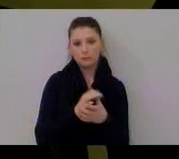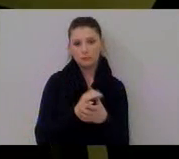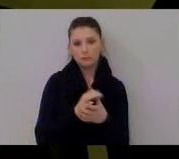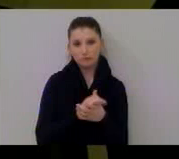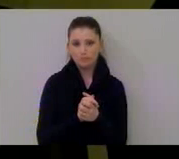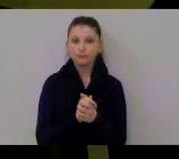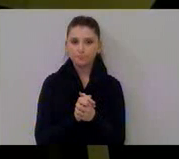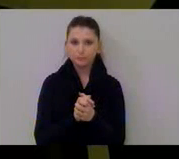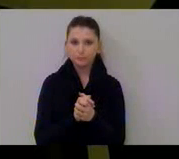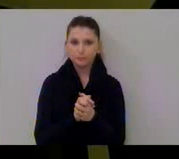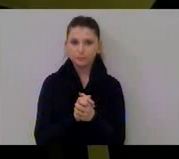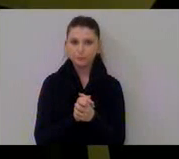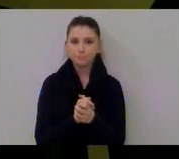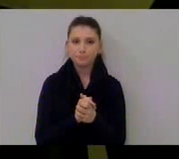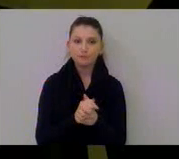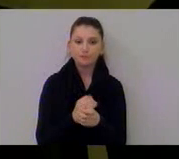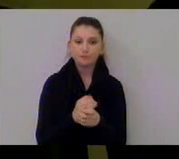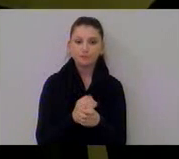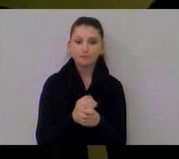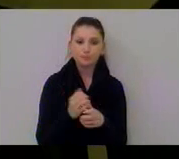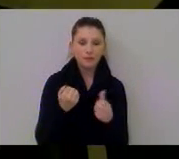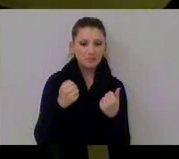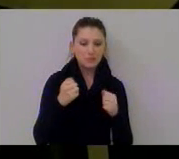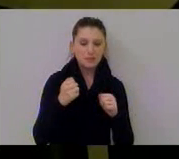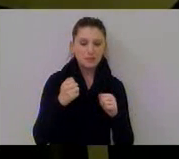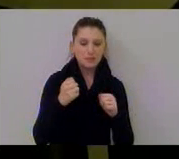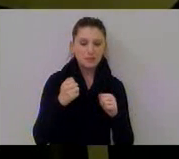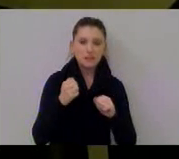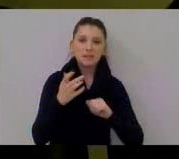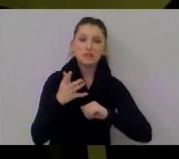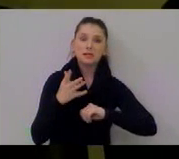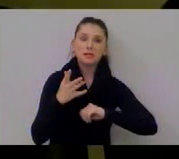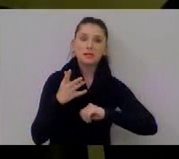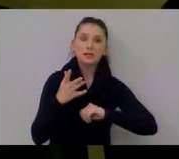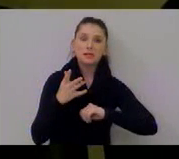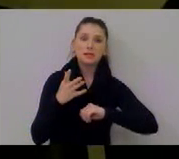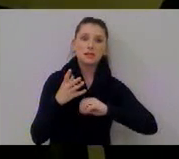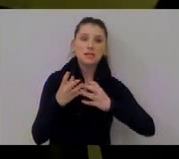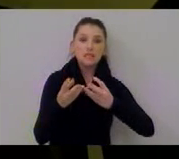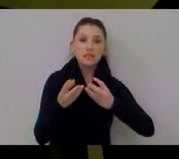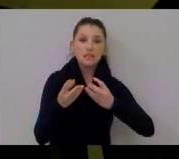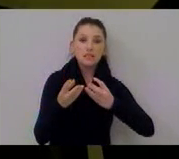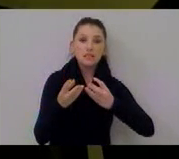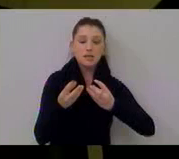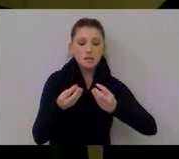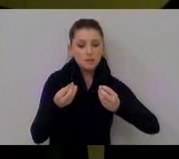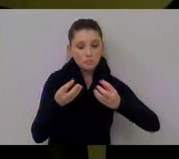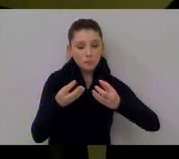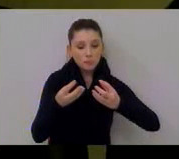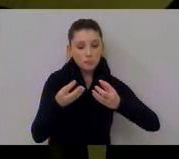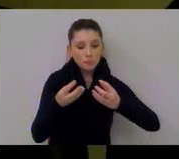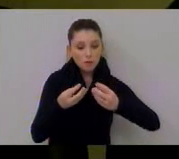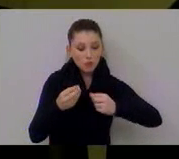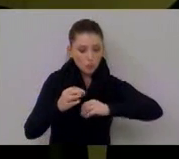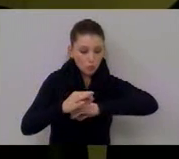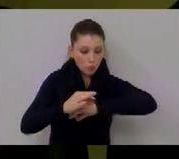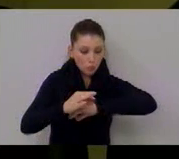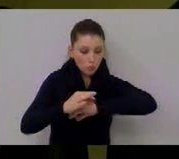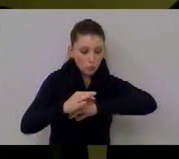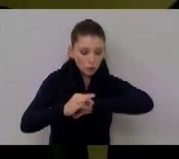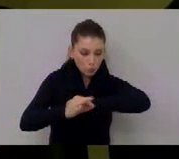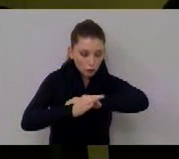de uma lajota, porque senão é só passar a patrola e